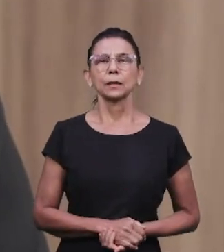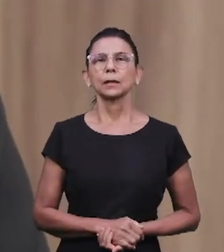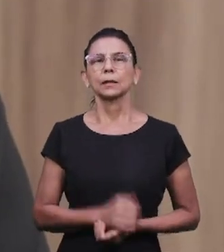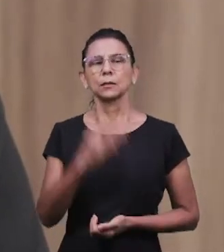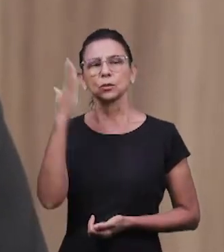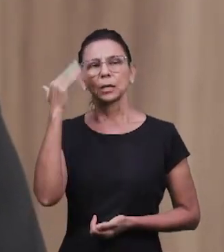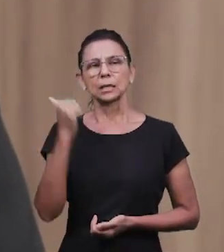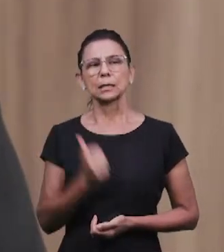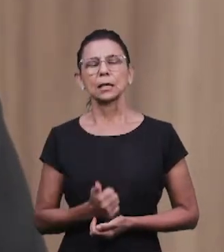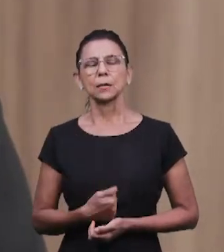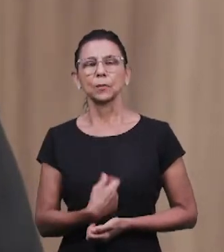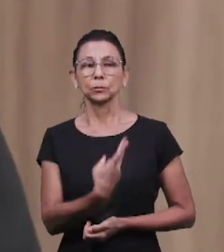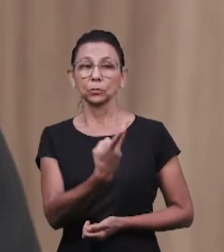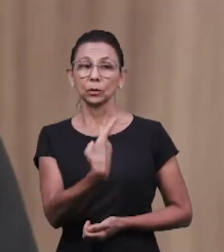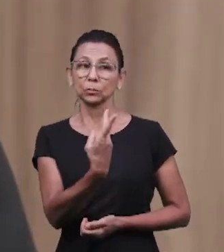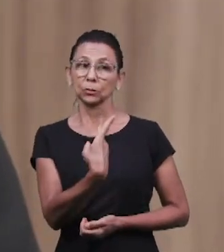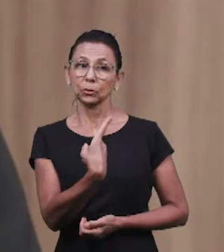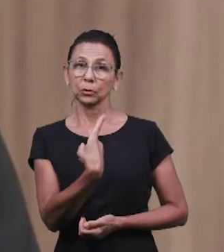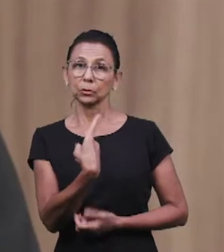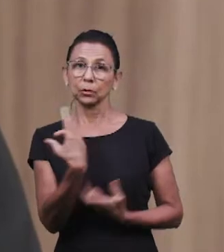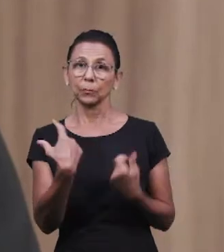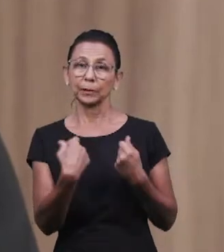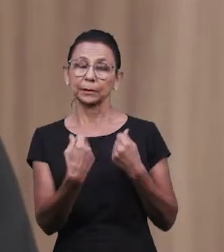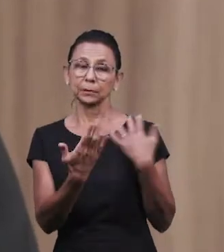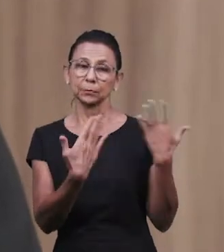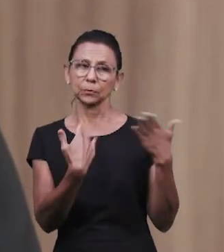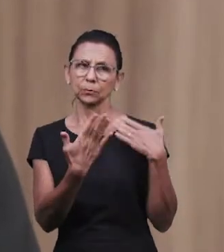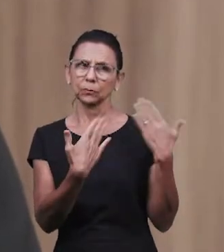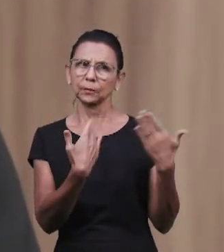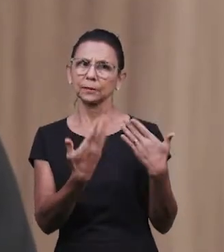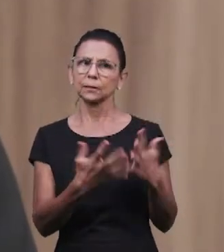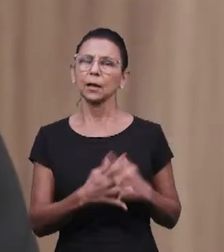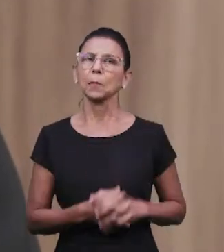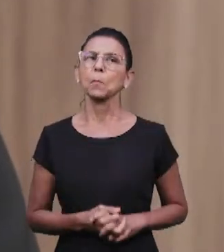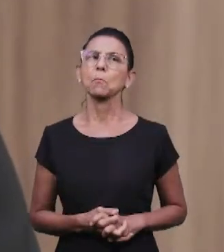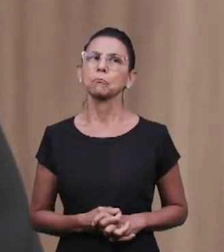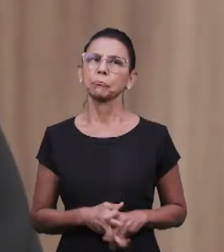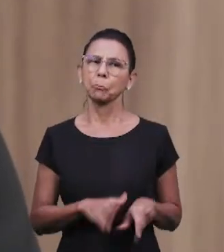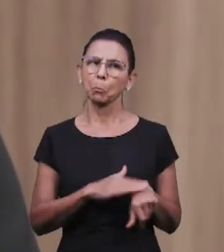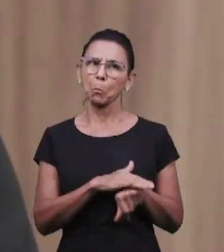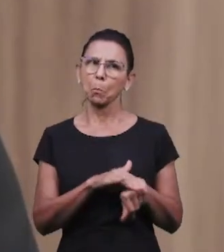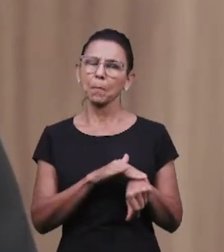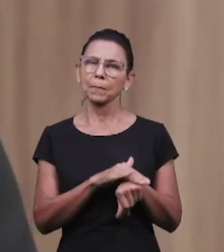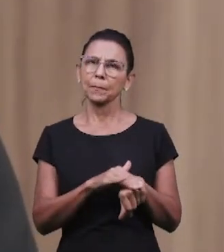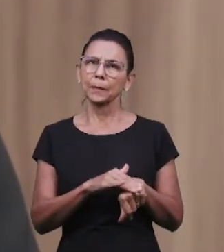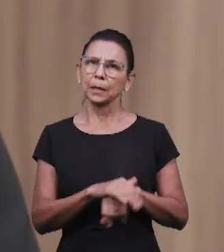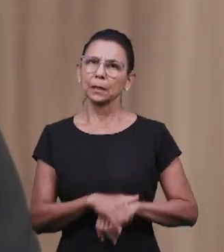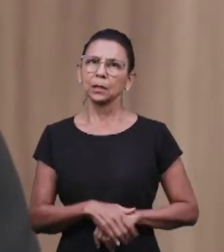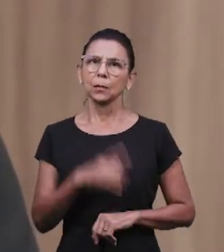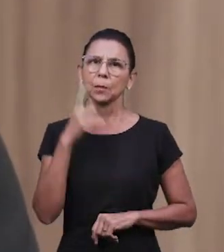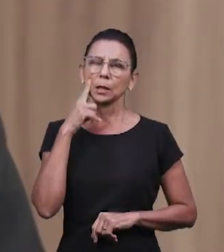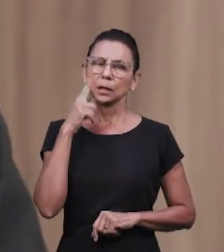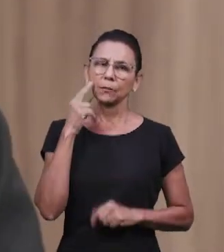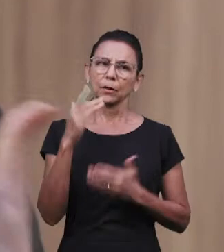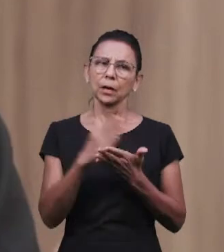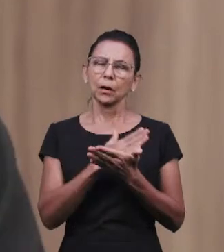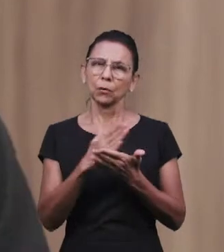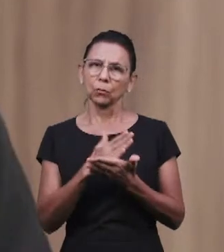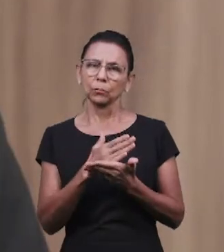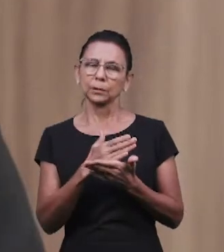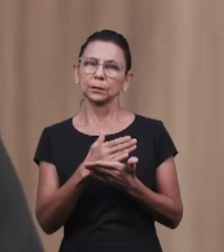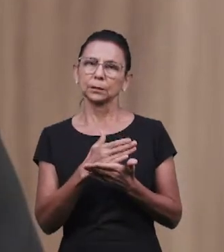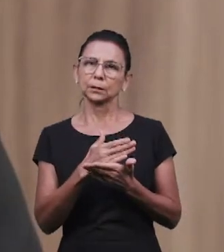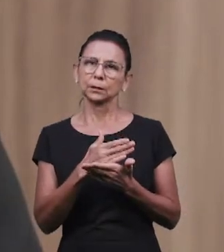ele já tem consciência de todas as vezes que eu falo precisamos conversar, é porque nesse momento a gente precisa